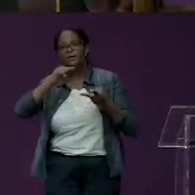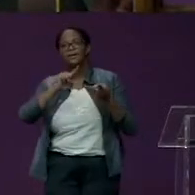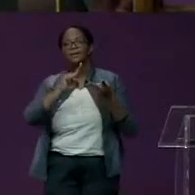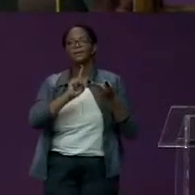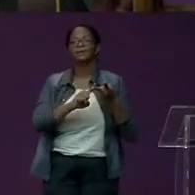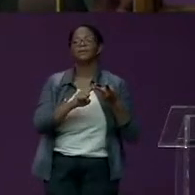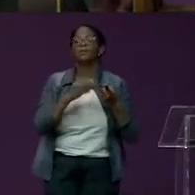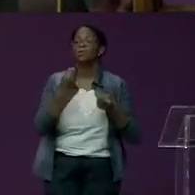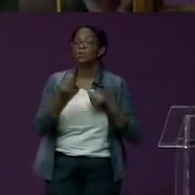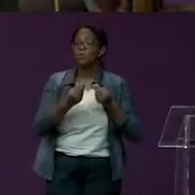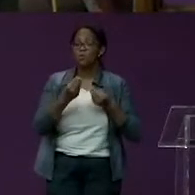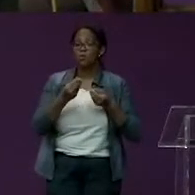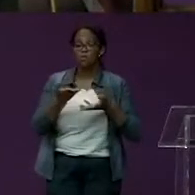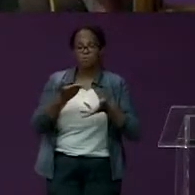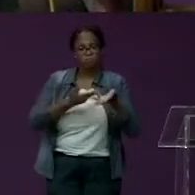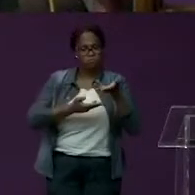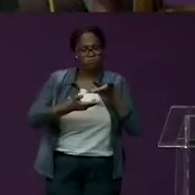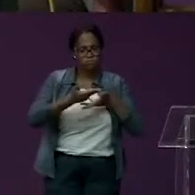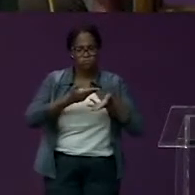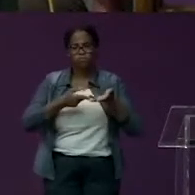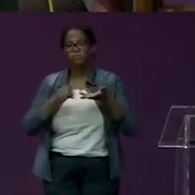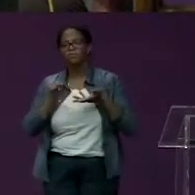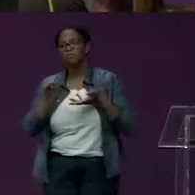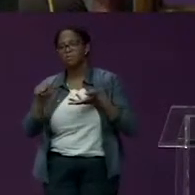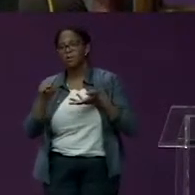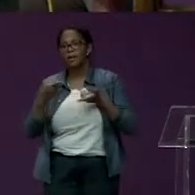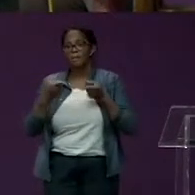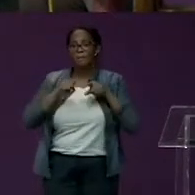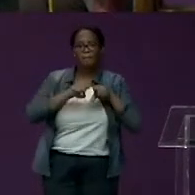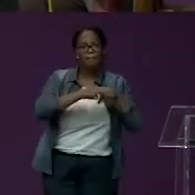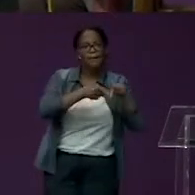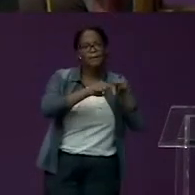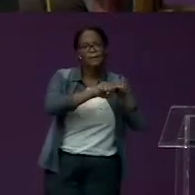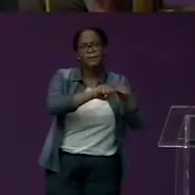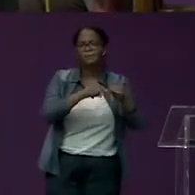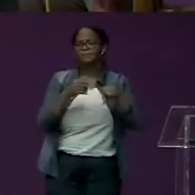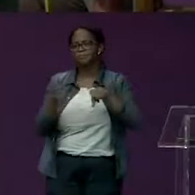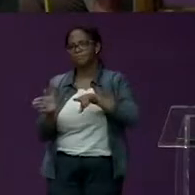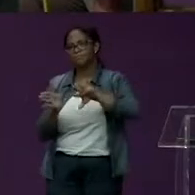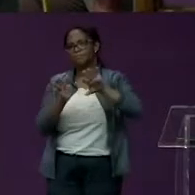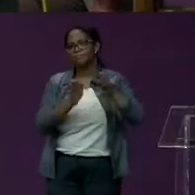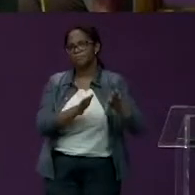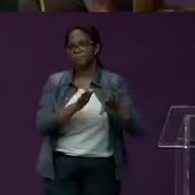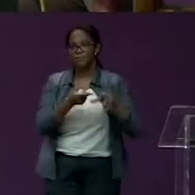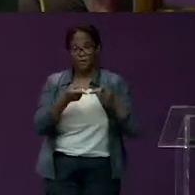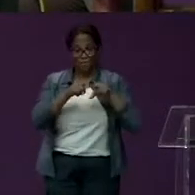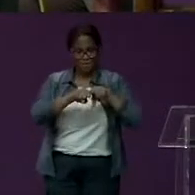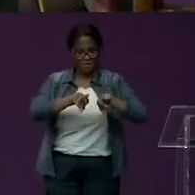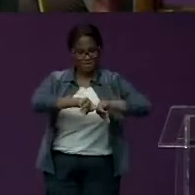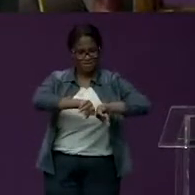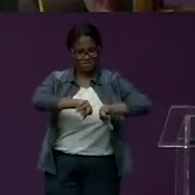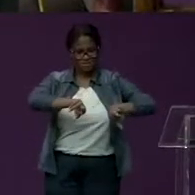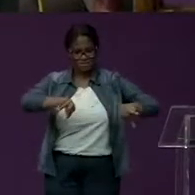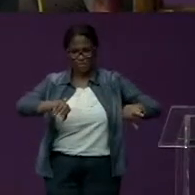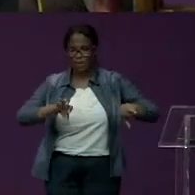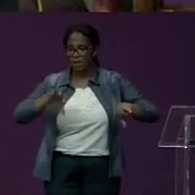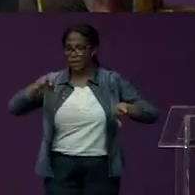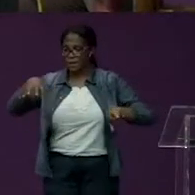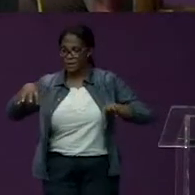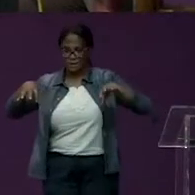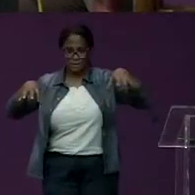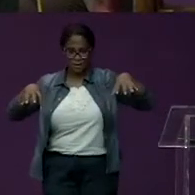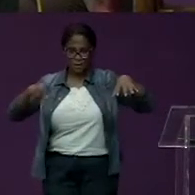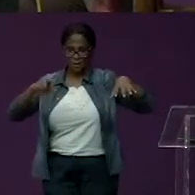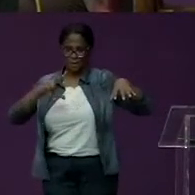nós relacionamos, né, inclusive com parcerias diversas, relação setor público,